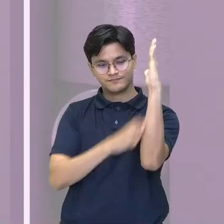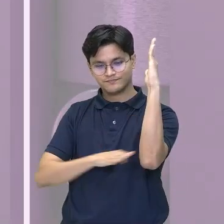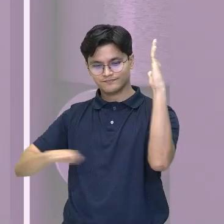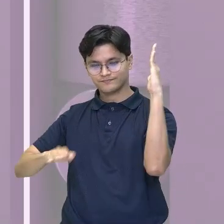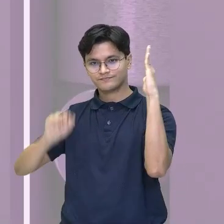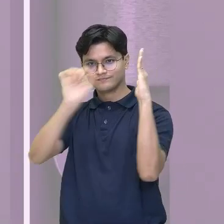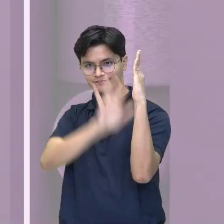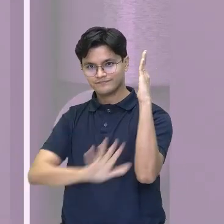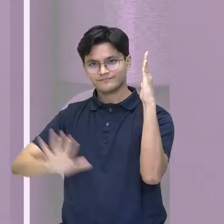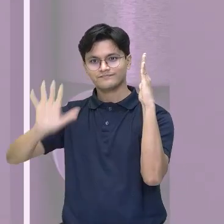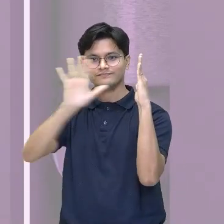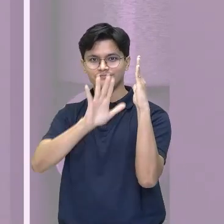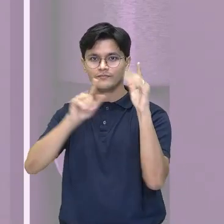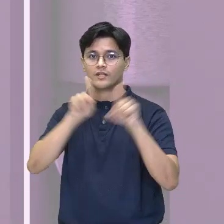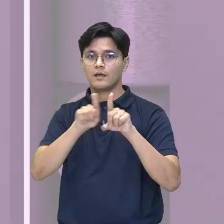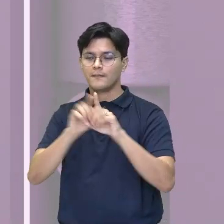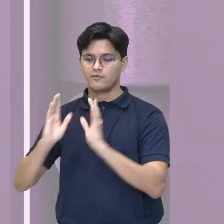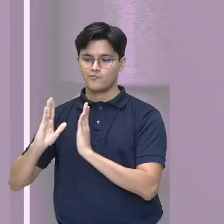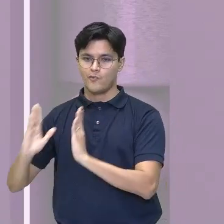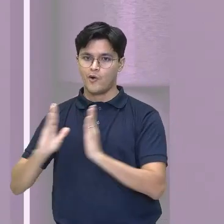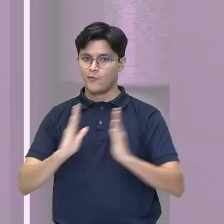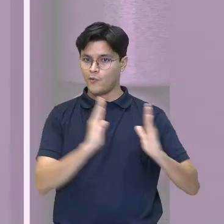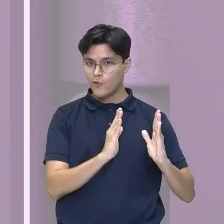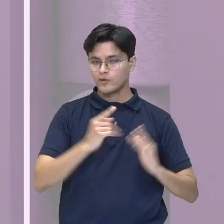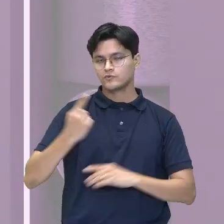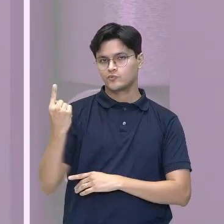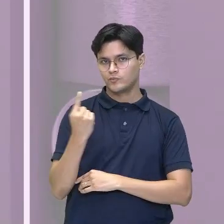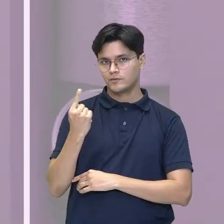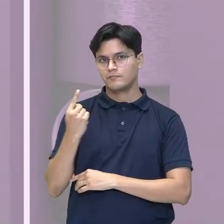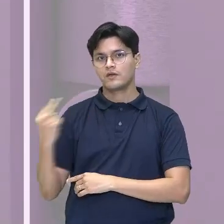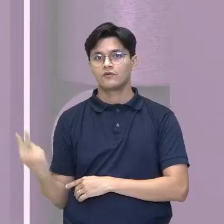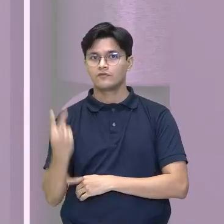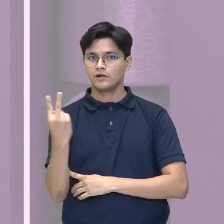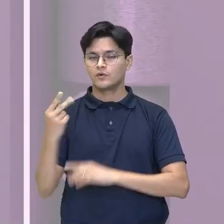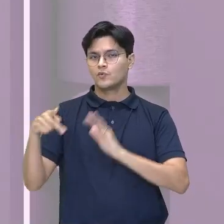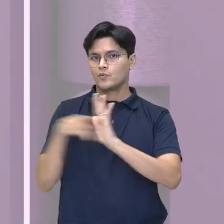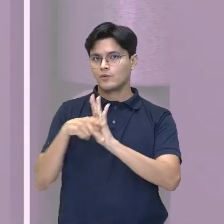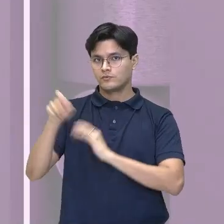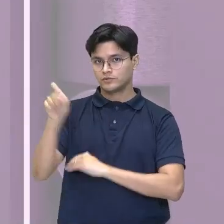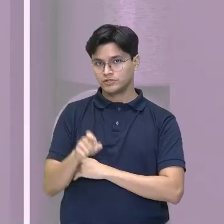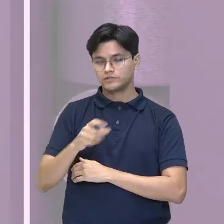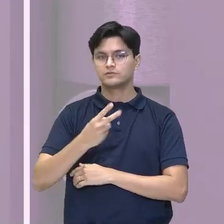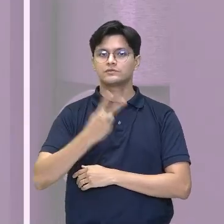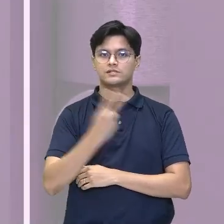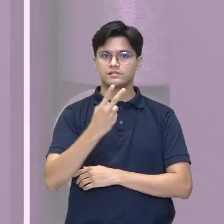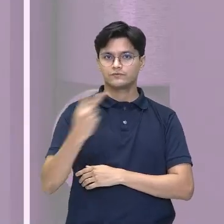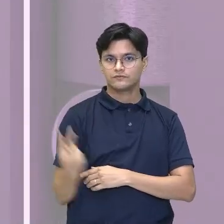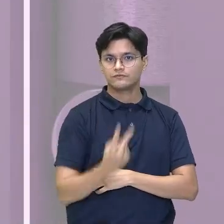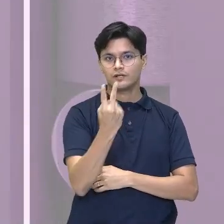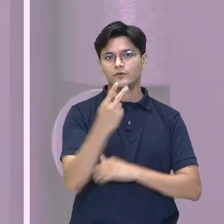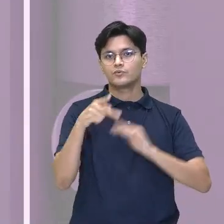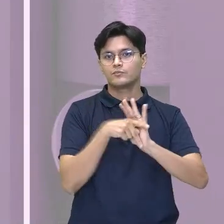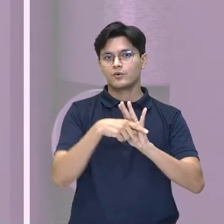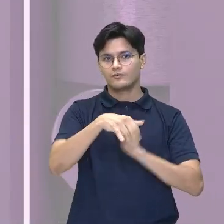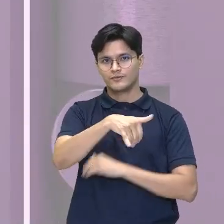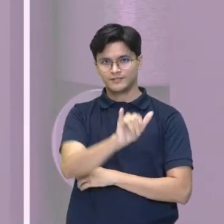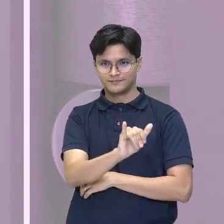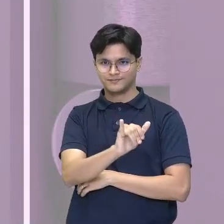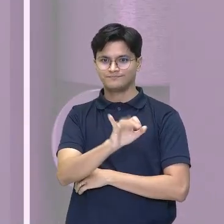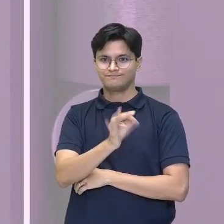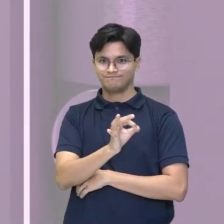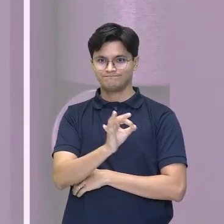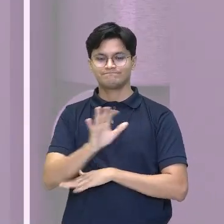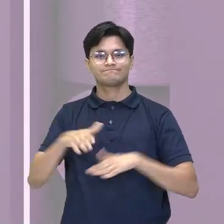no pau ordenado é fundamental. Primeiro valor você vai marcar no eixo X e o segundo valor você vai marcar ali no eixo